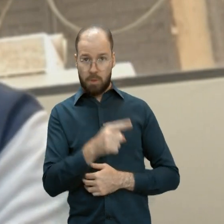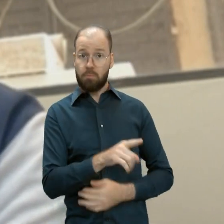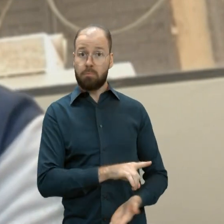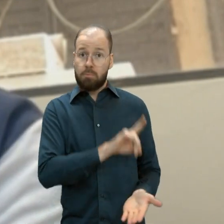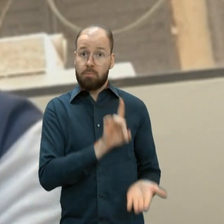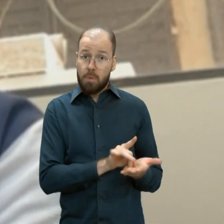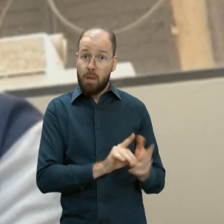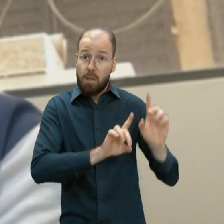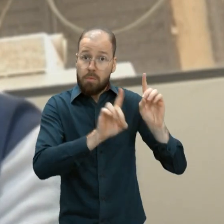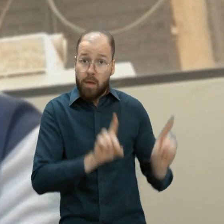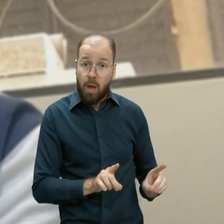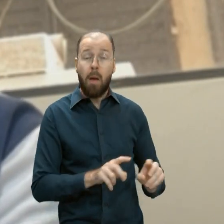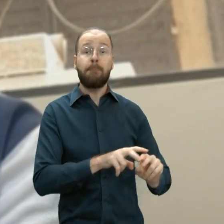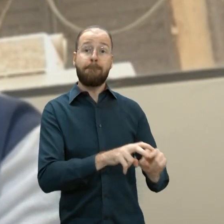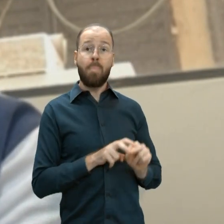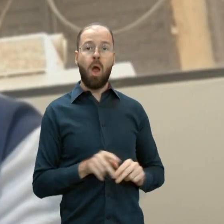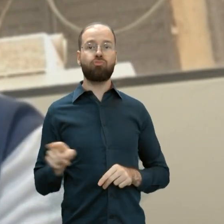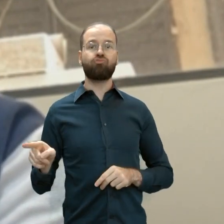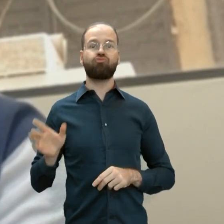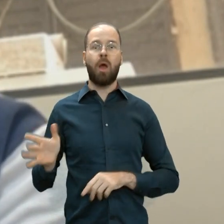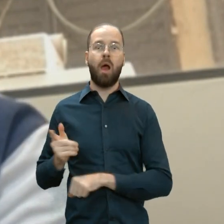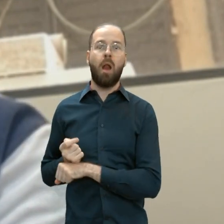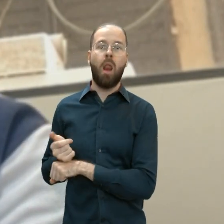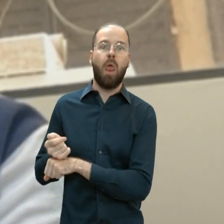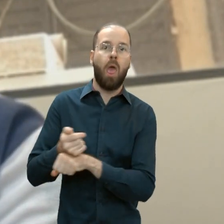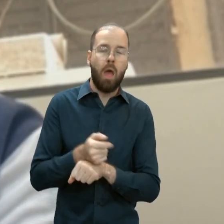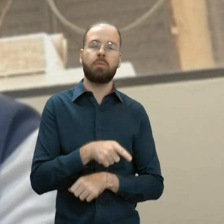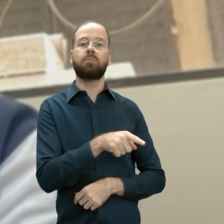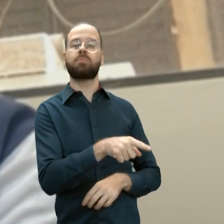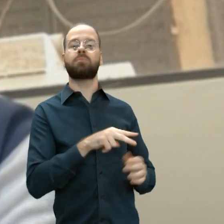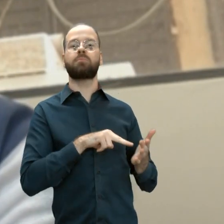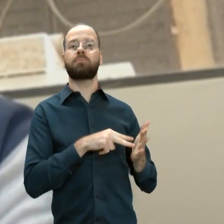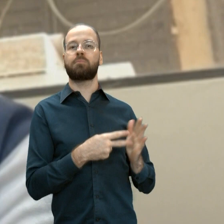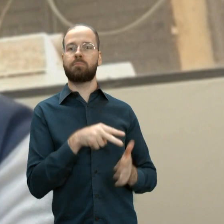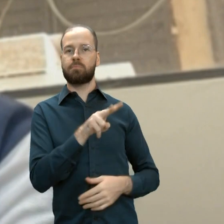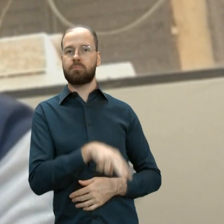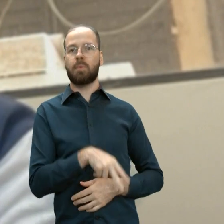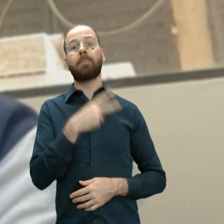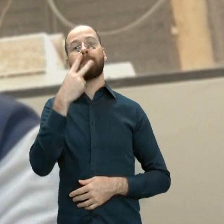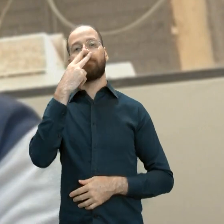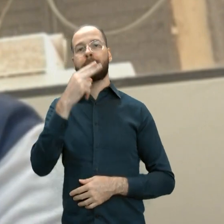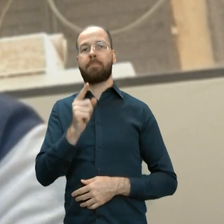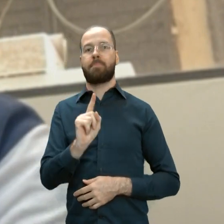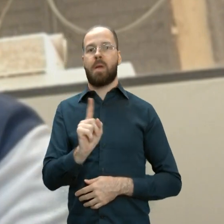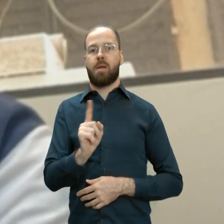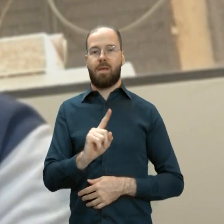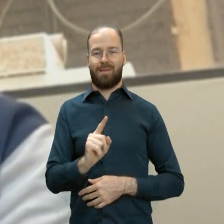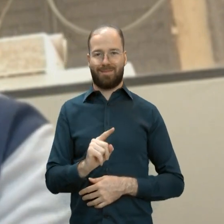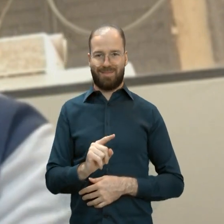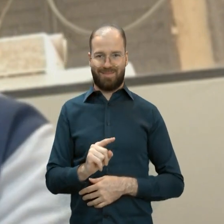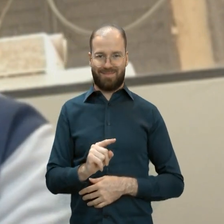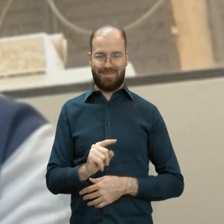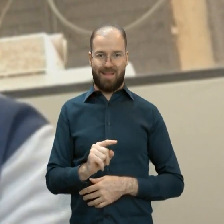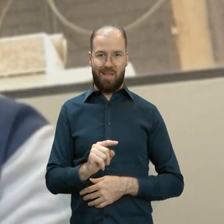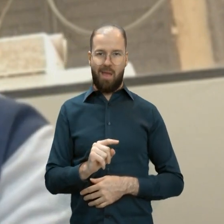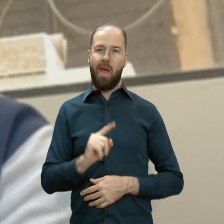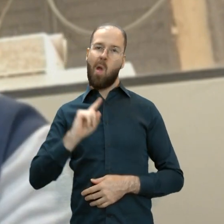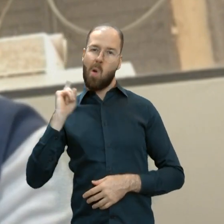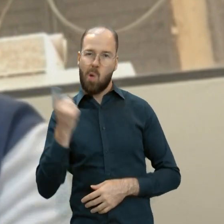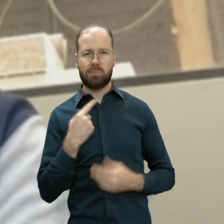que grau determinada pessoa vai ser reconhecida e considerada como pessoa com deficiência. Então,